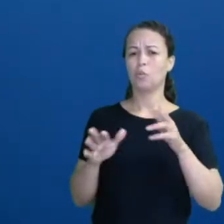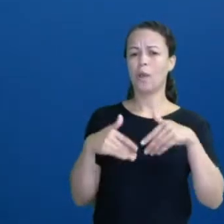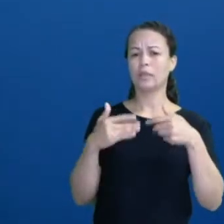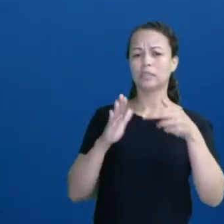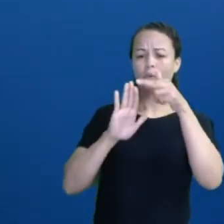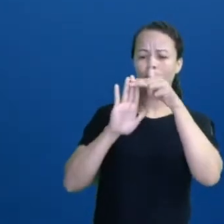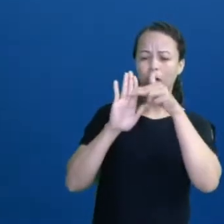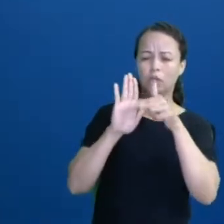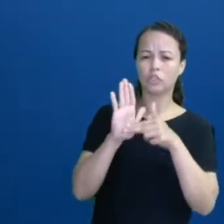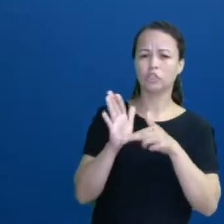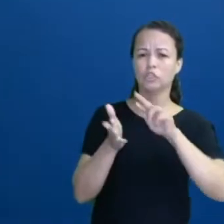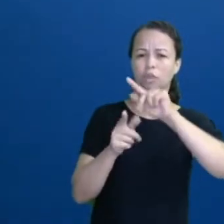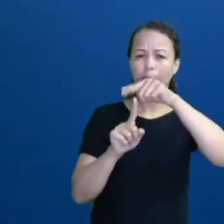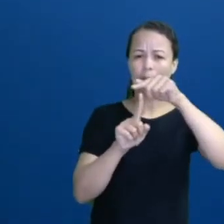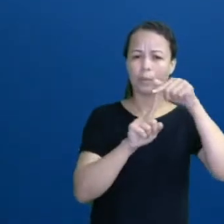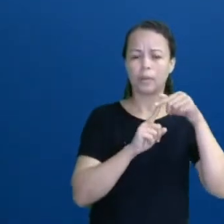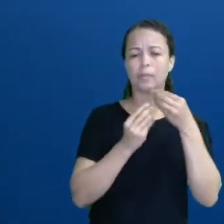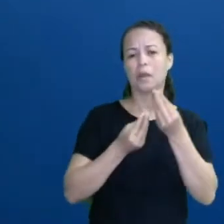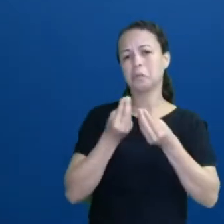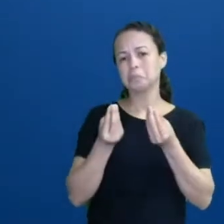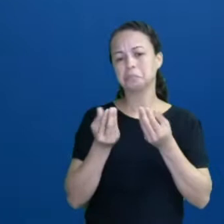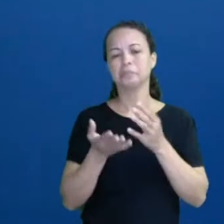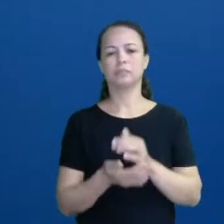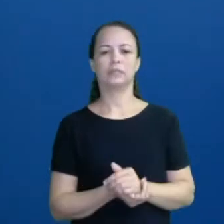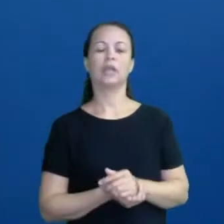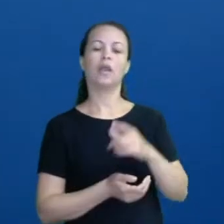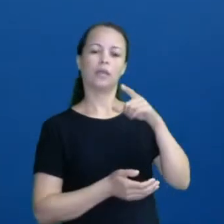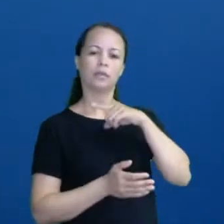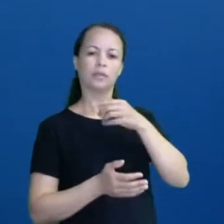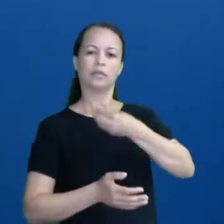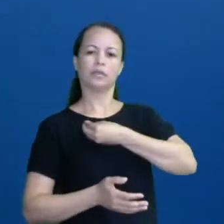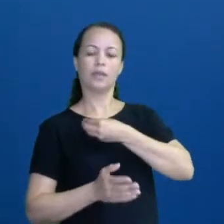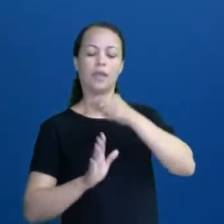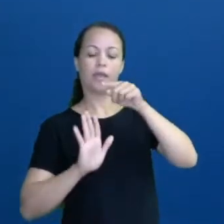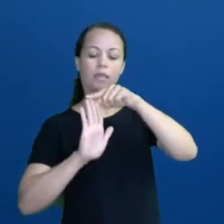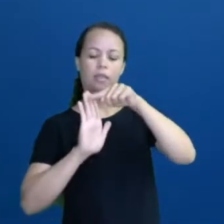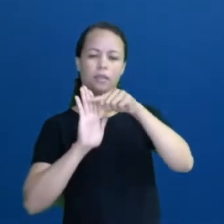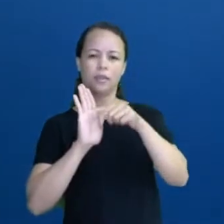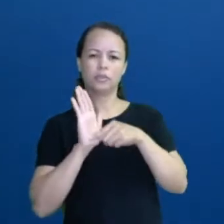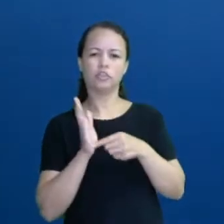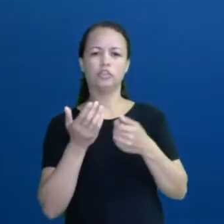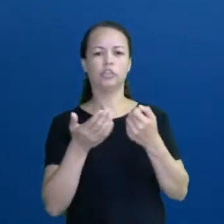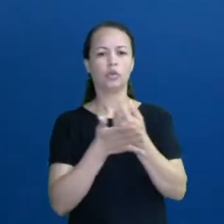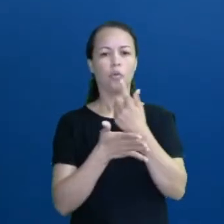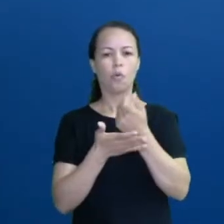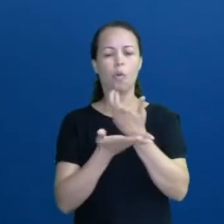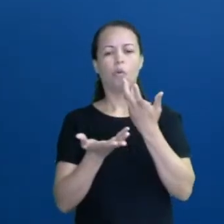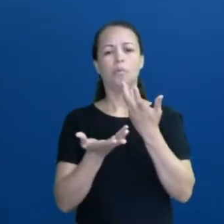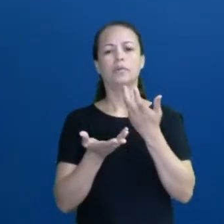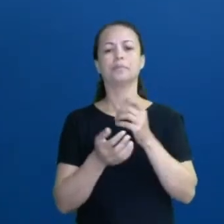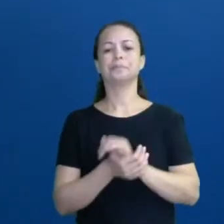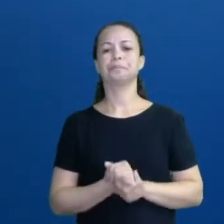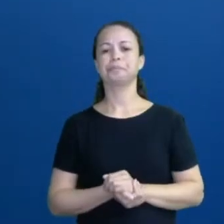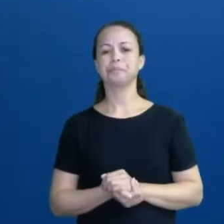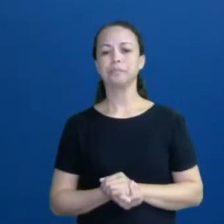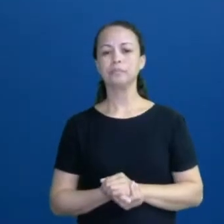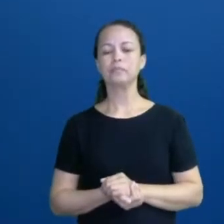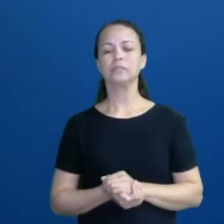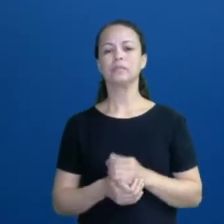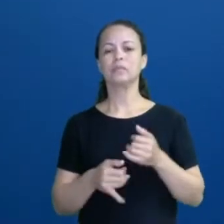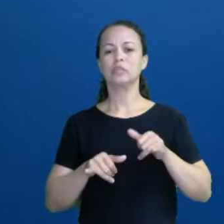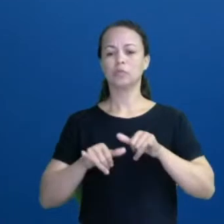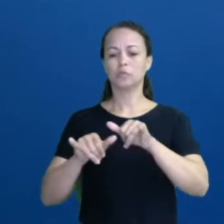existem diferentes tipos de lista. Existem listas de compras, como a gente viu na anterior. Existe